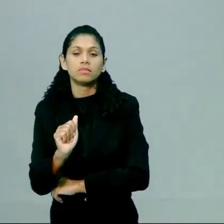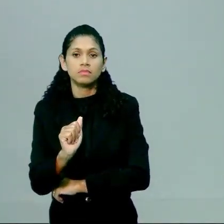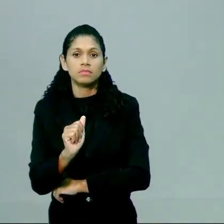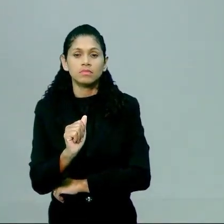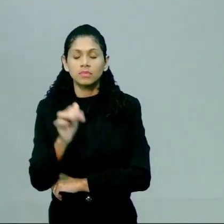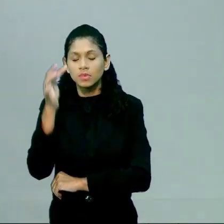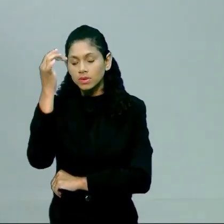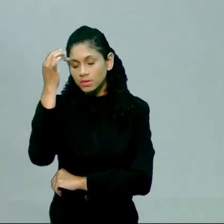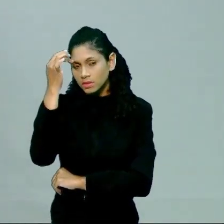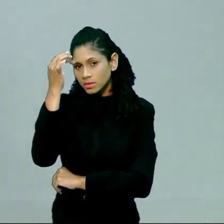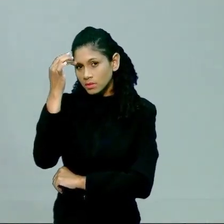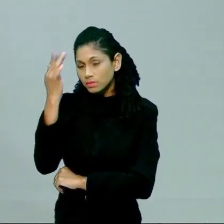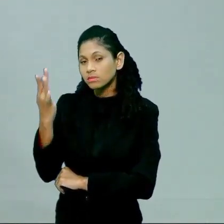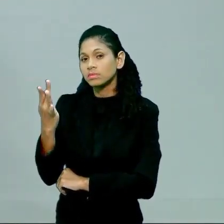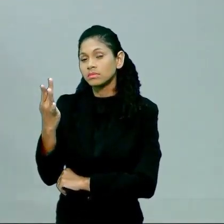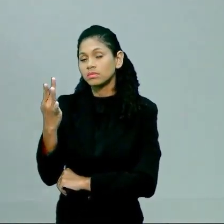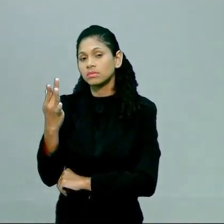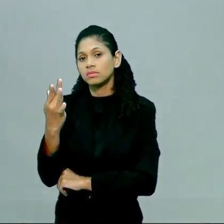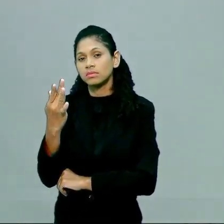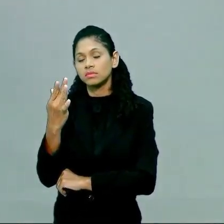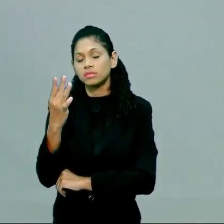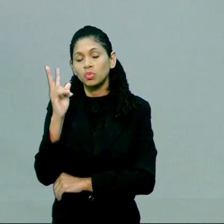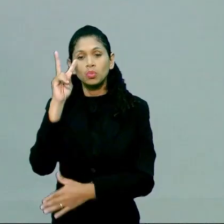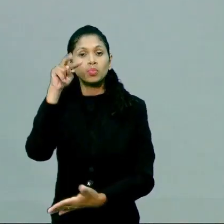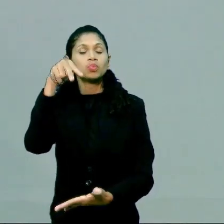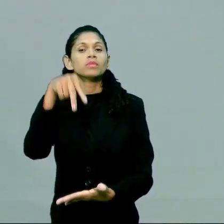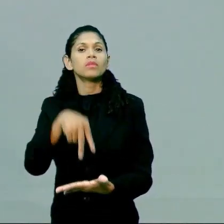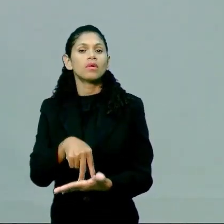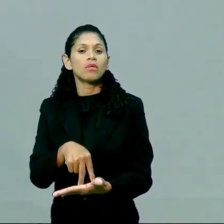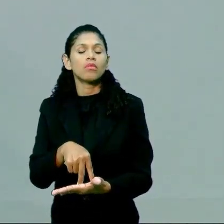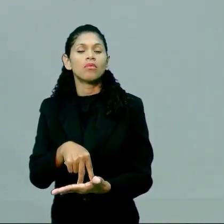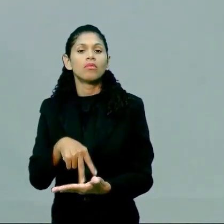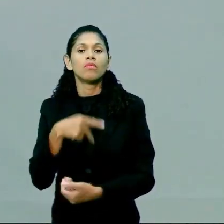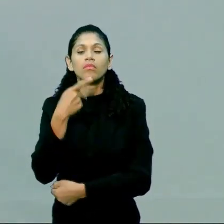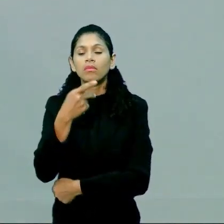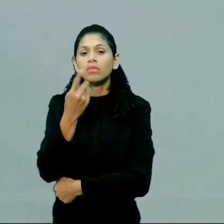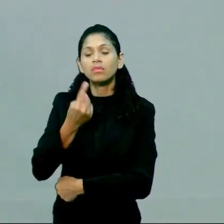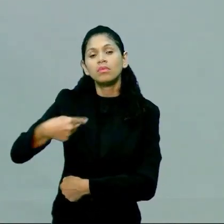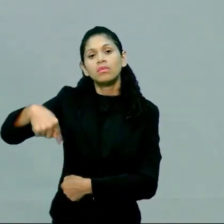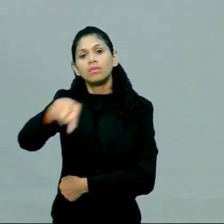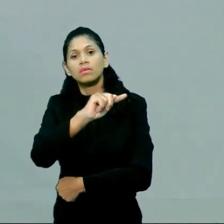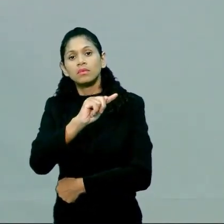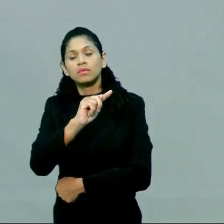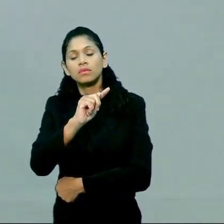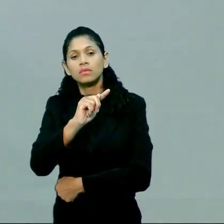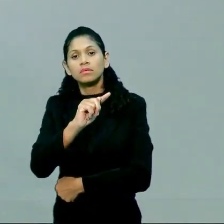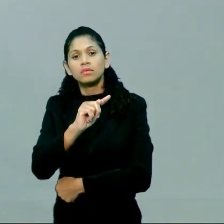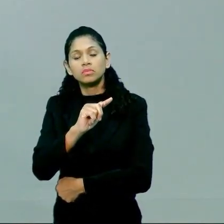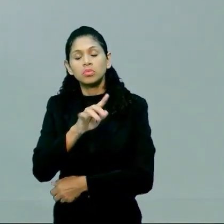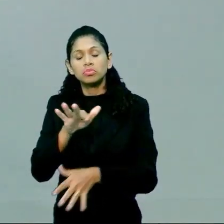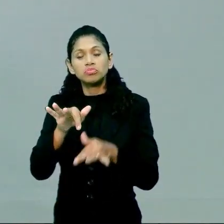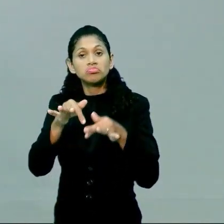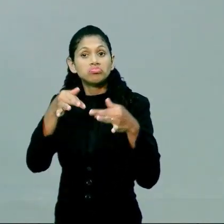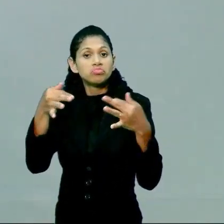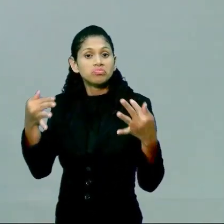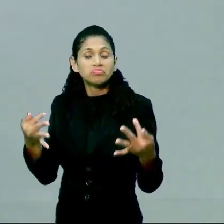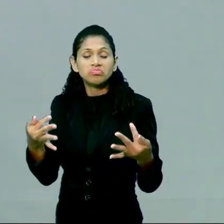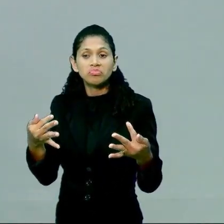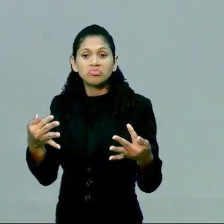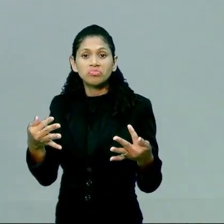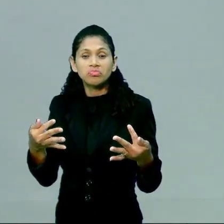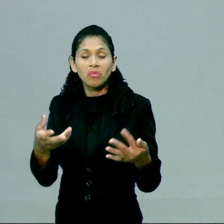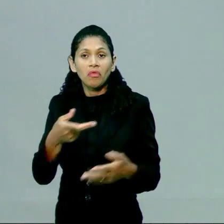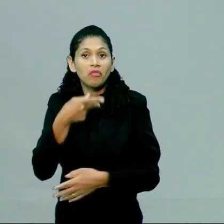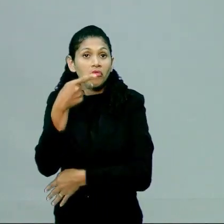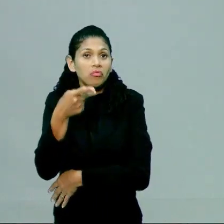fácil simplesmente eu estar aqui na frente falando com vocês, simplesmente falar por falar. Então, não